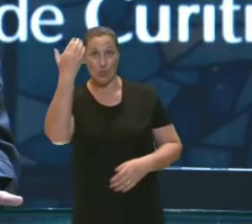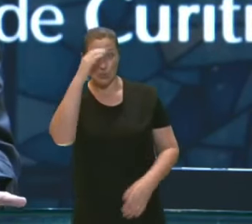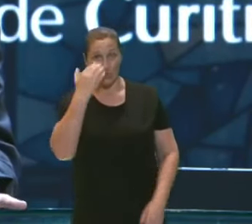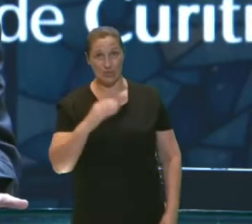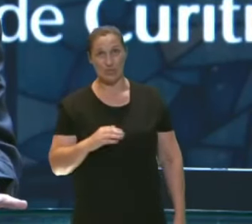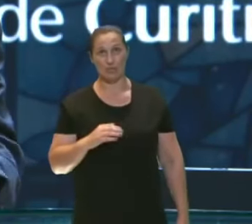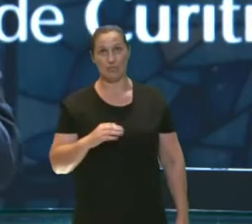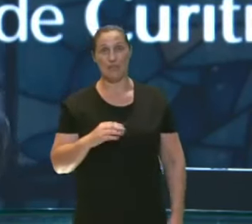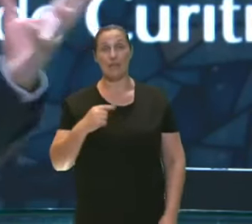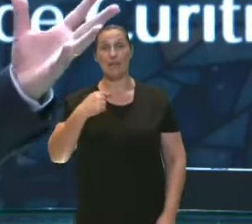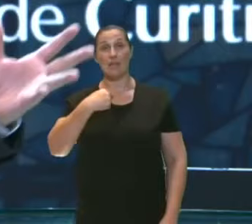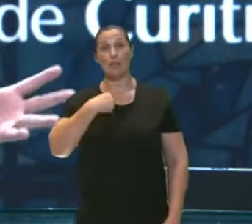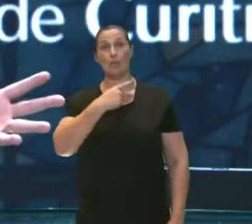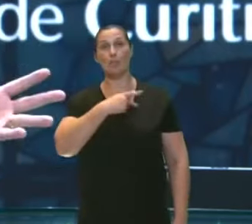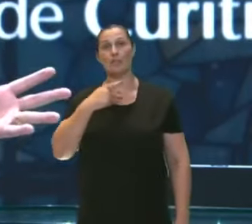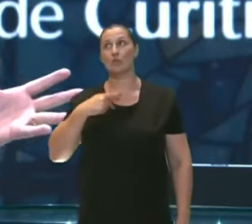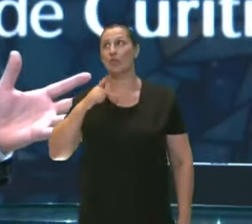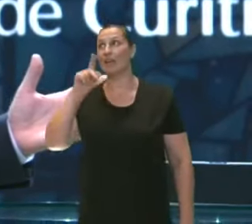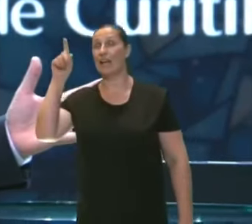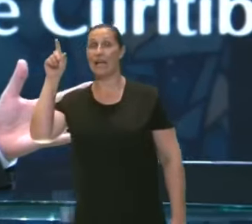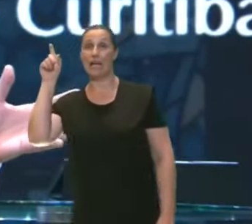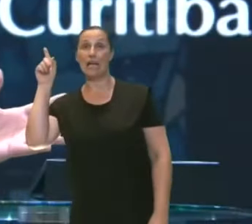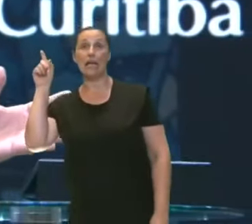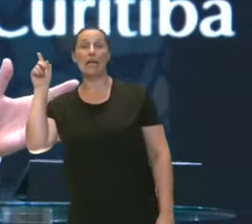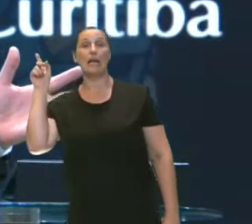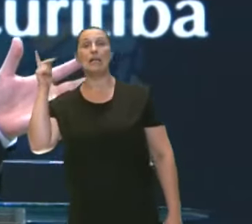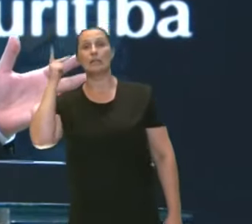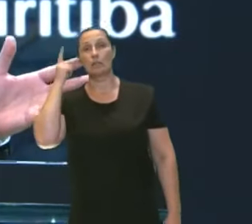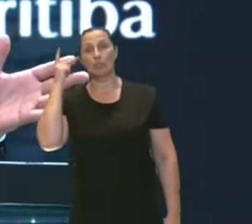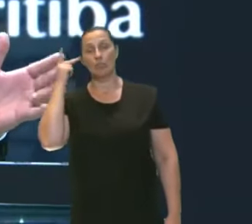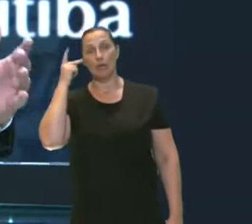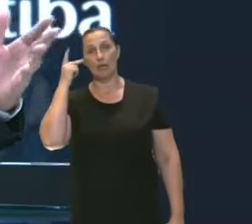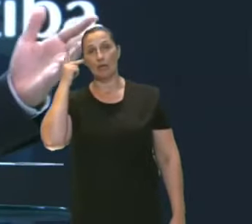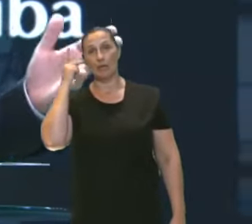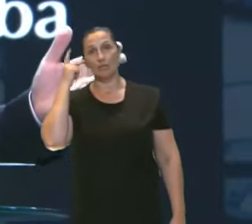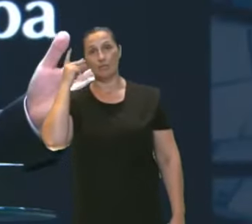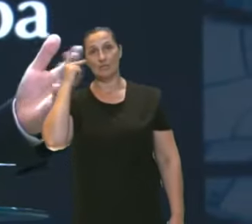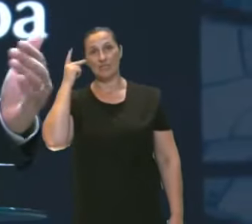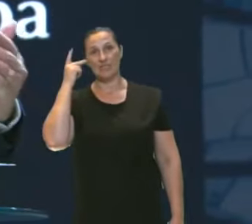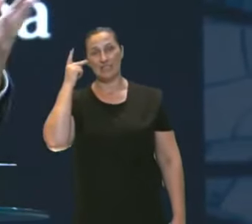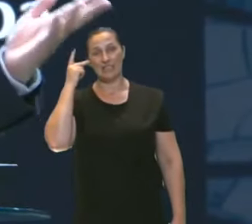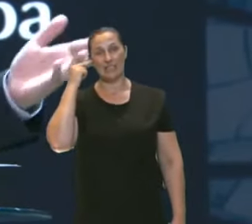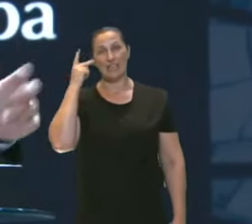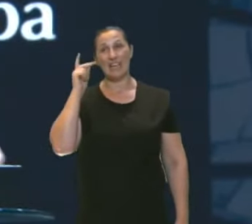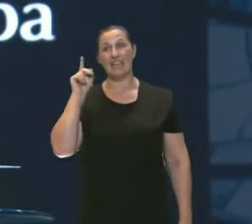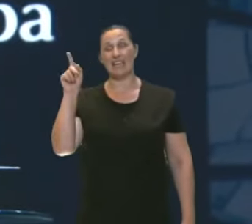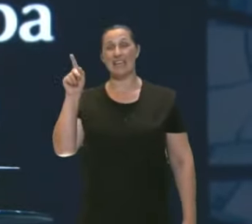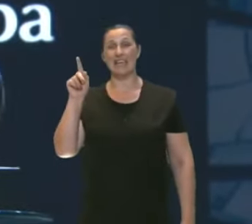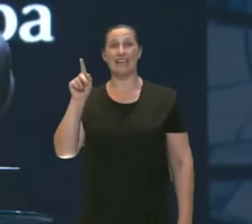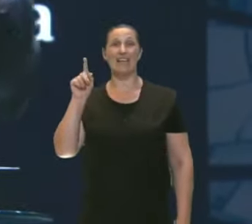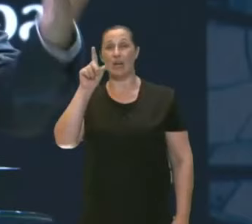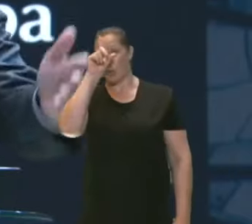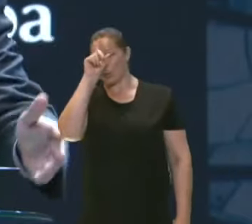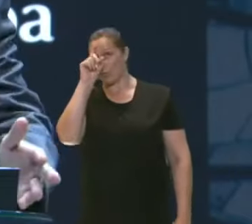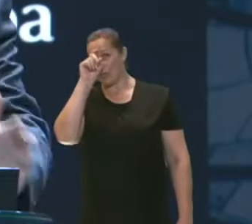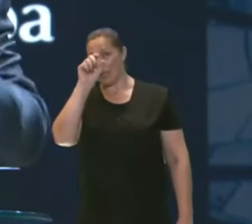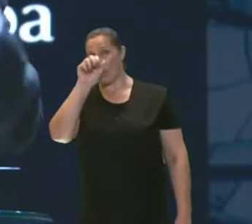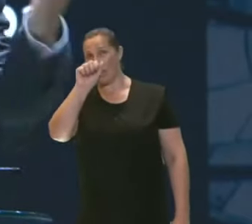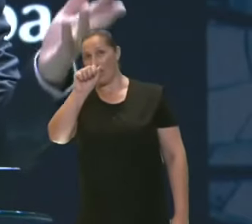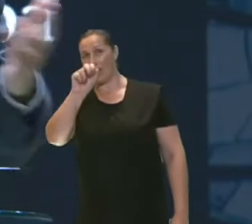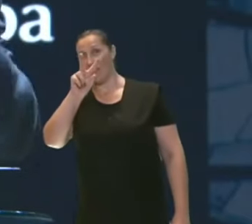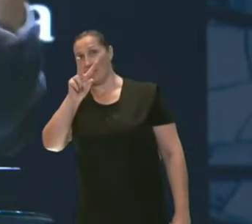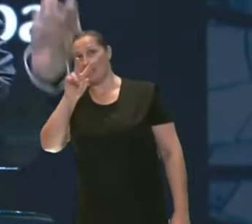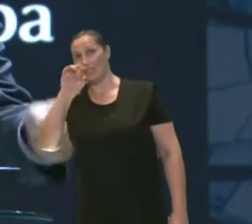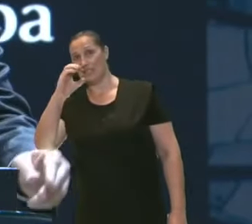e antes tivemos algum tempo juntos. Ele tinha tido um AVC e estava no hospital. Alguns dos irmãos aqui